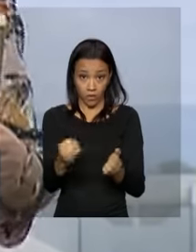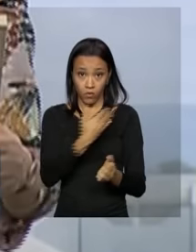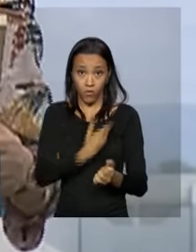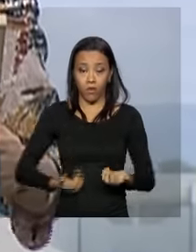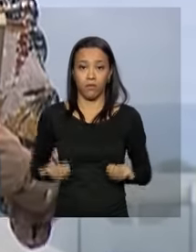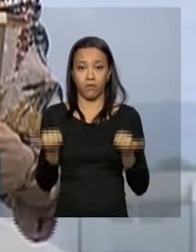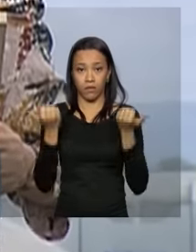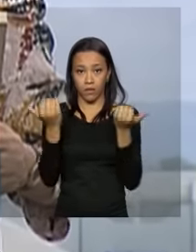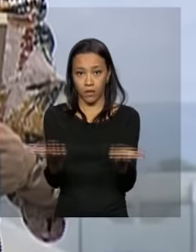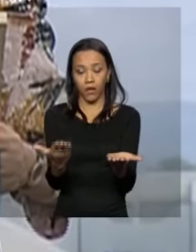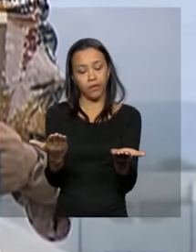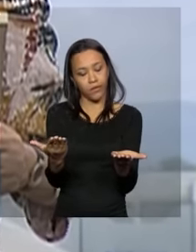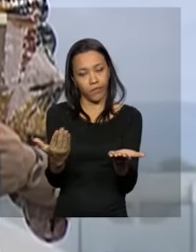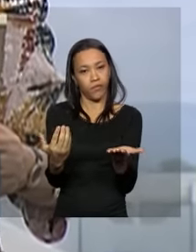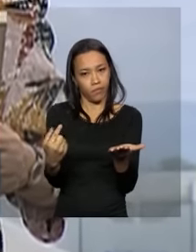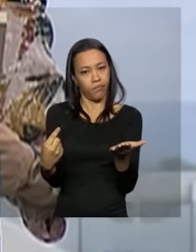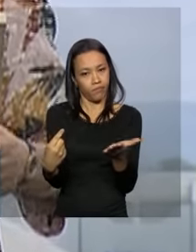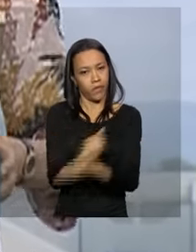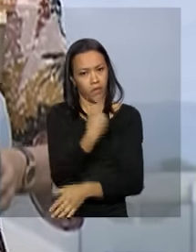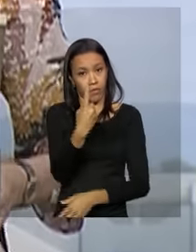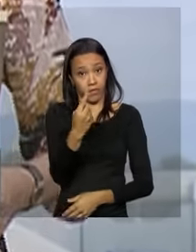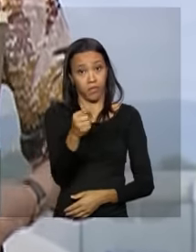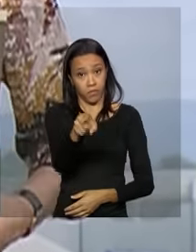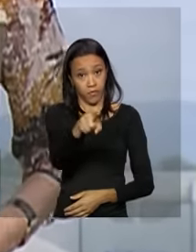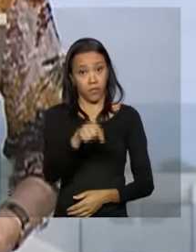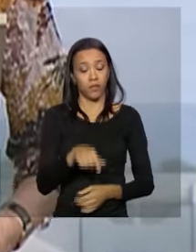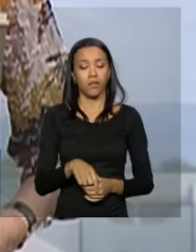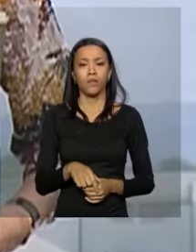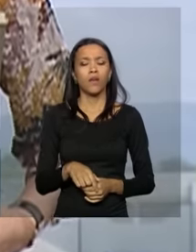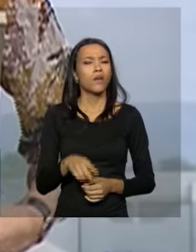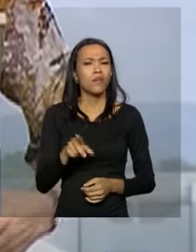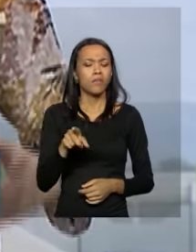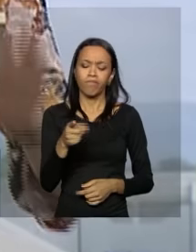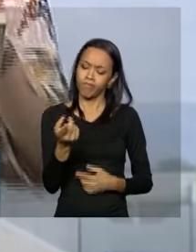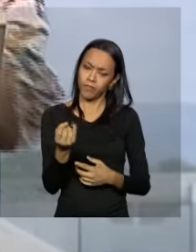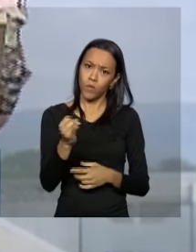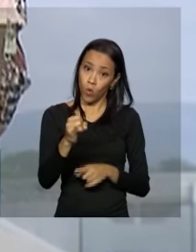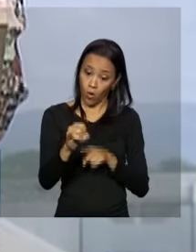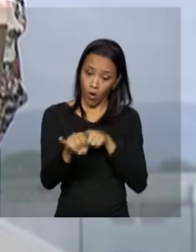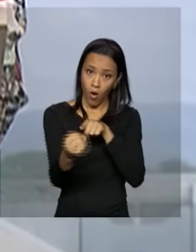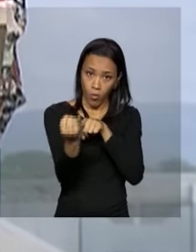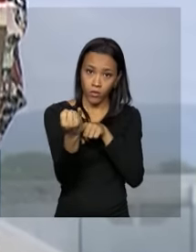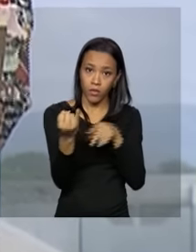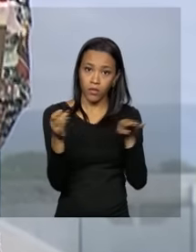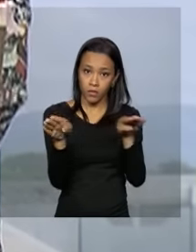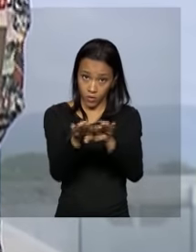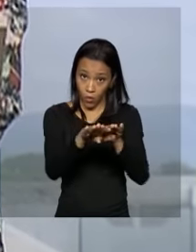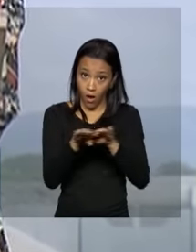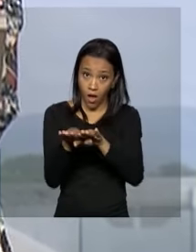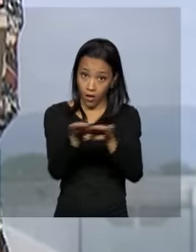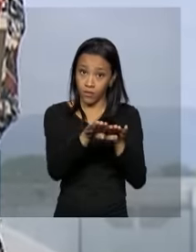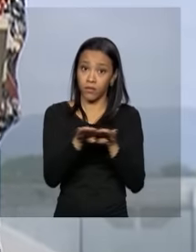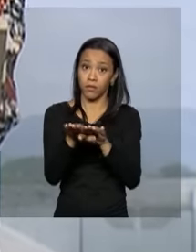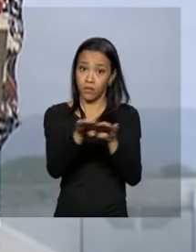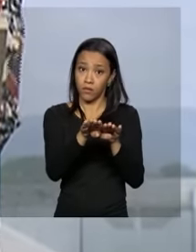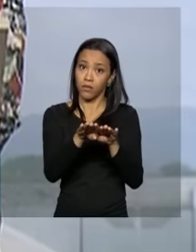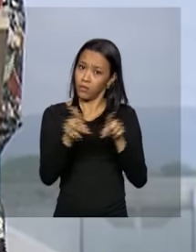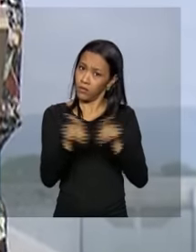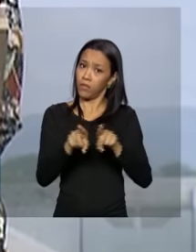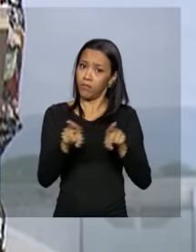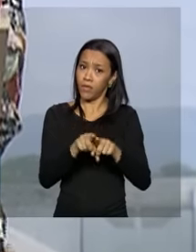queria perguntar para vocês uma coisa. As oportunidades iguais também não têm de ser iguais